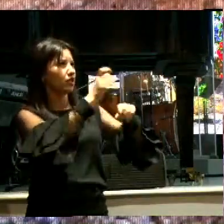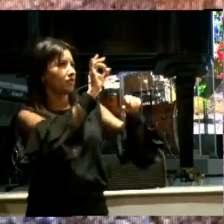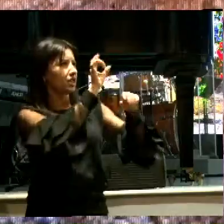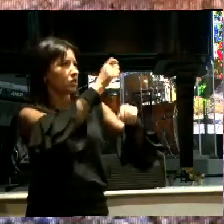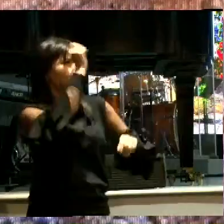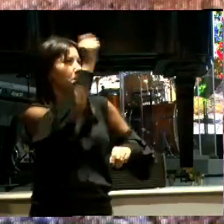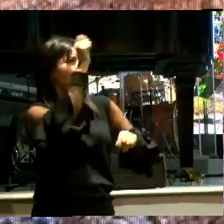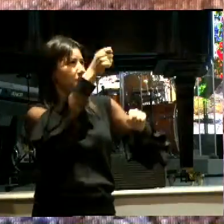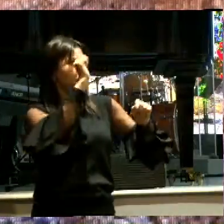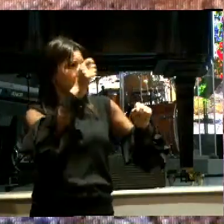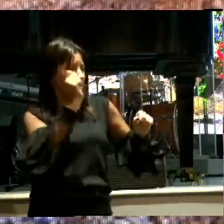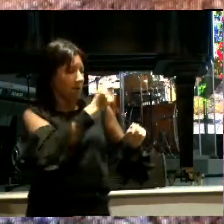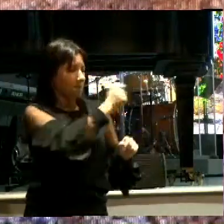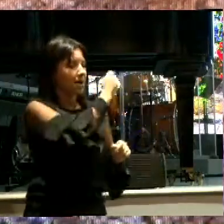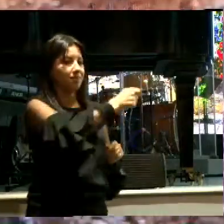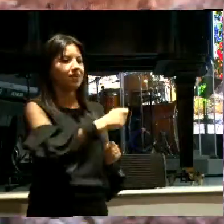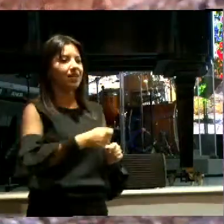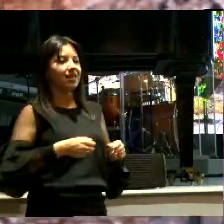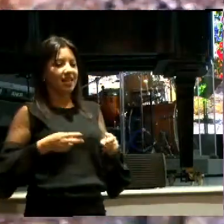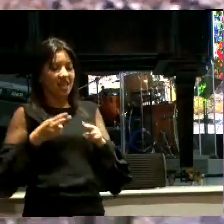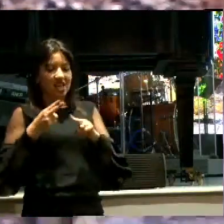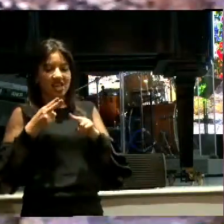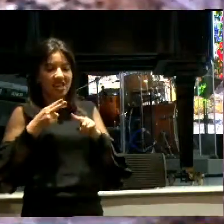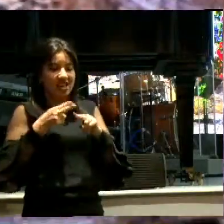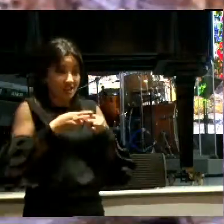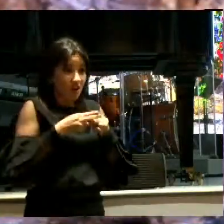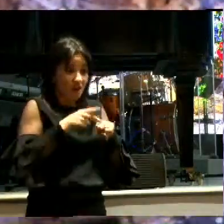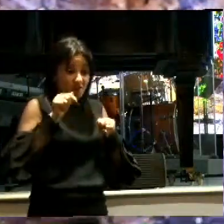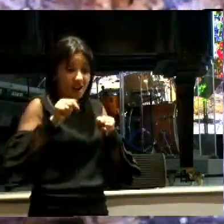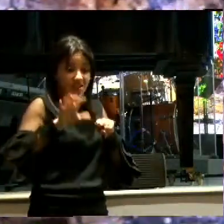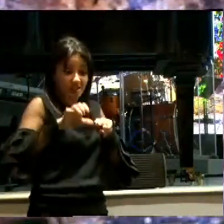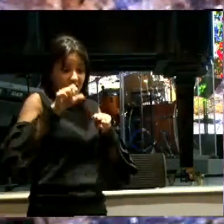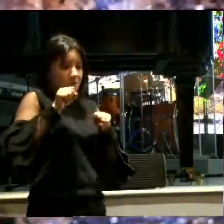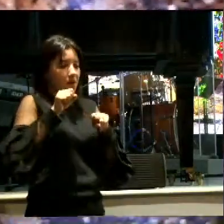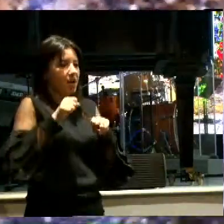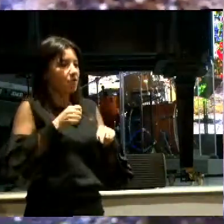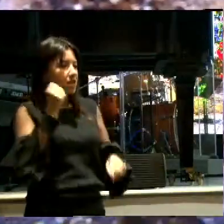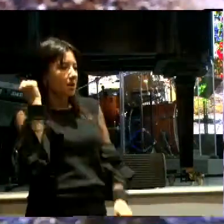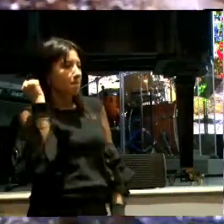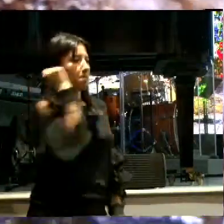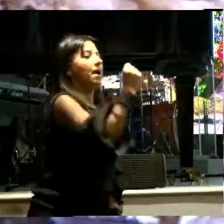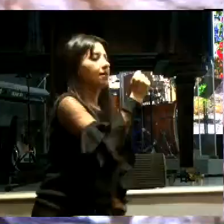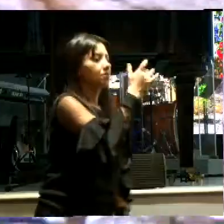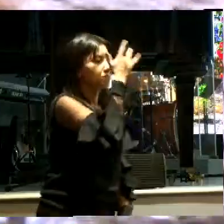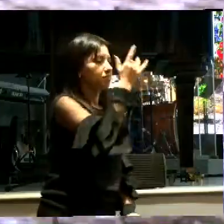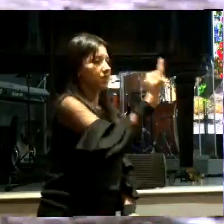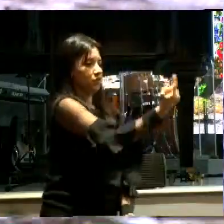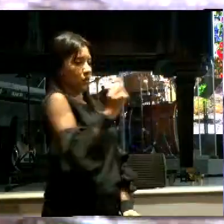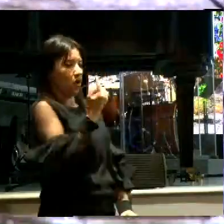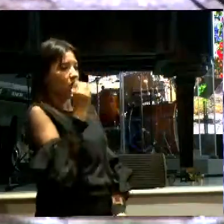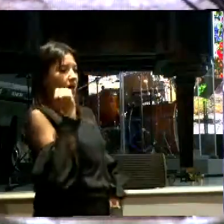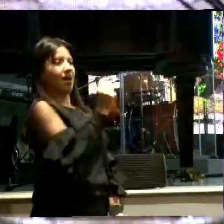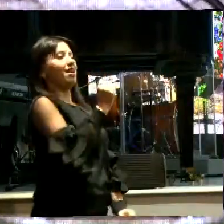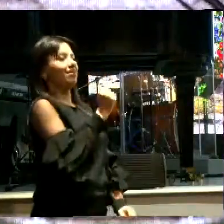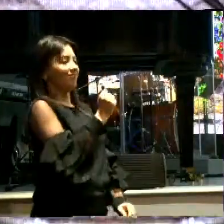mato o primeiro que entrar na minha frente. Como é que a gente resolve isso, amada do